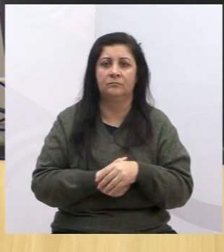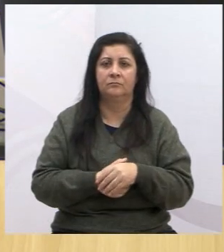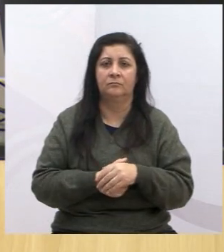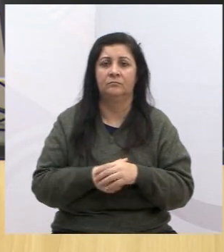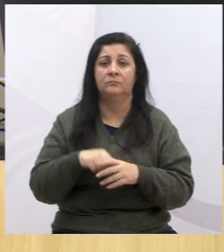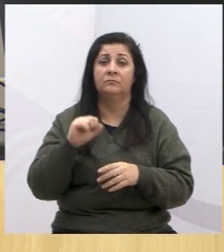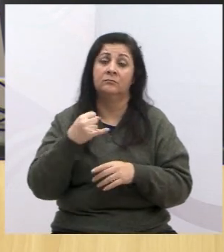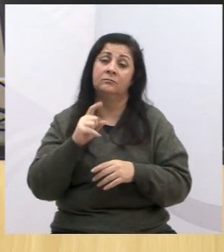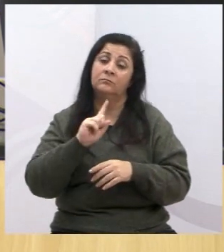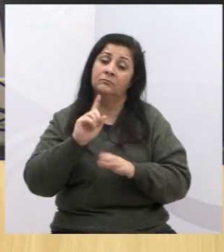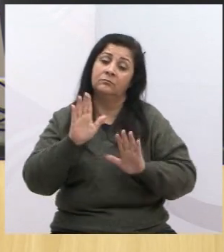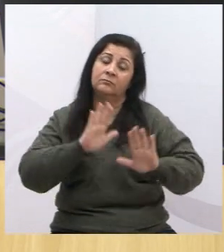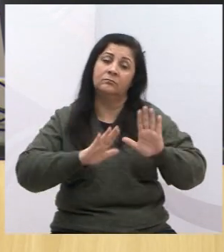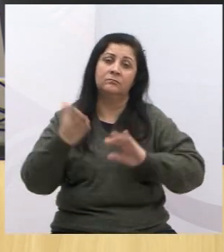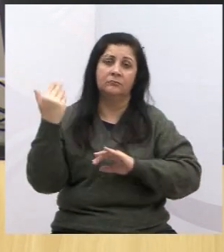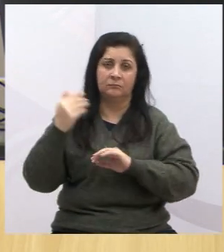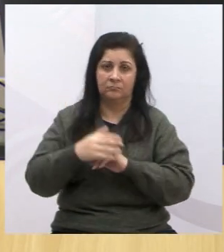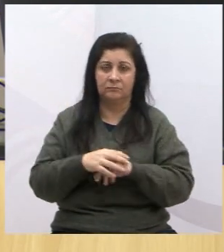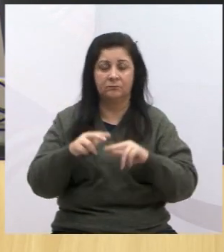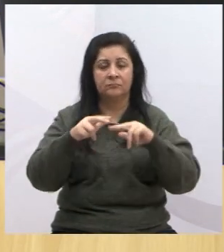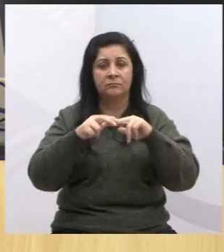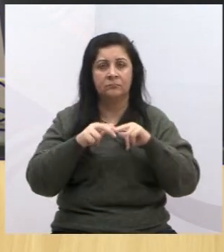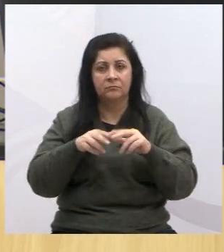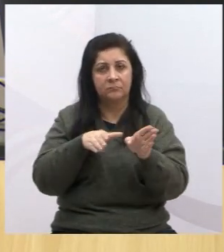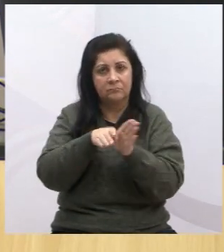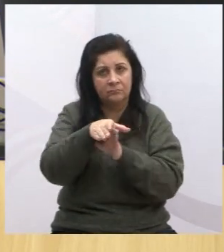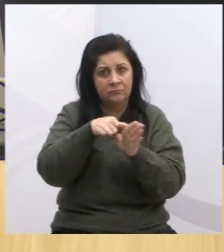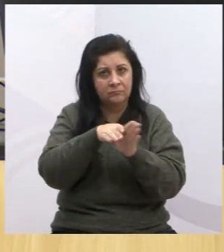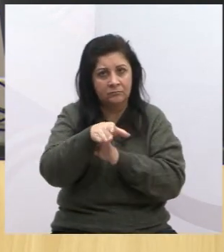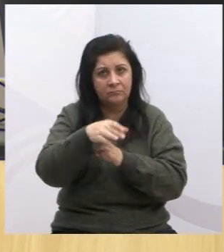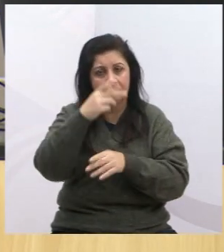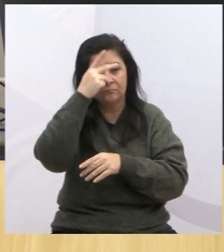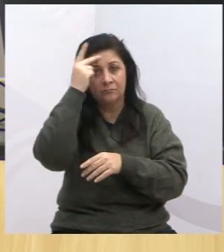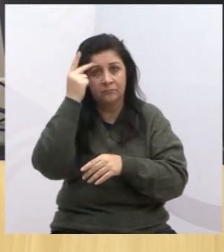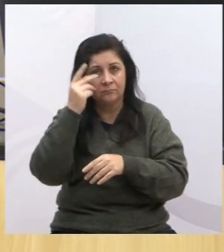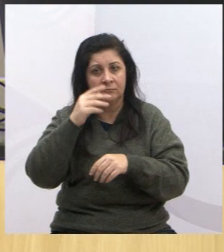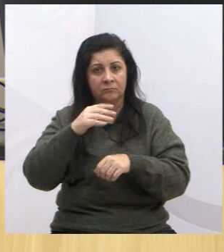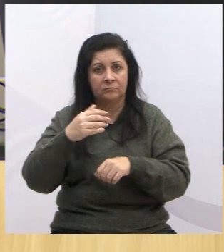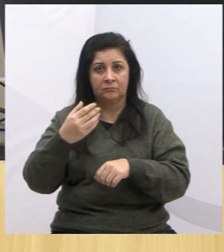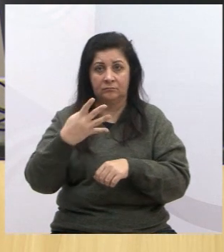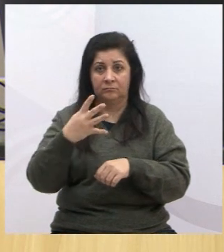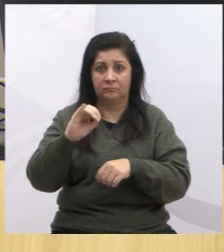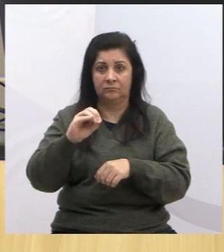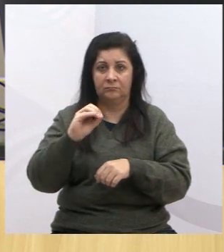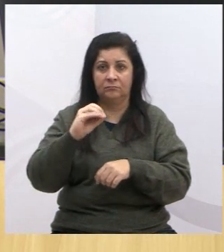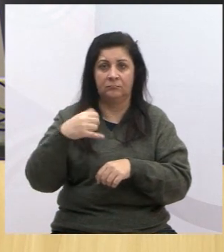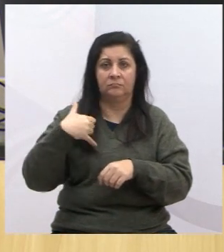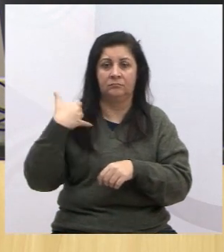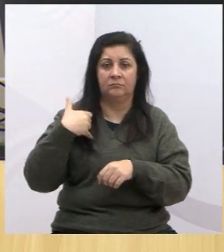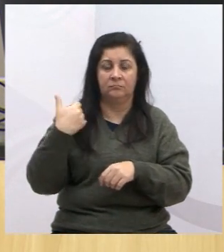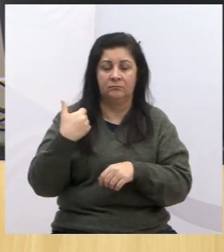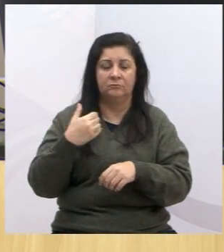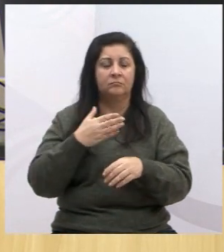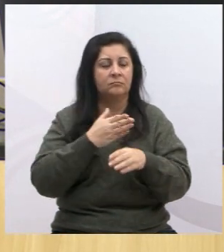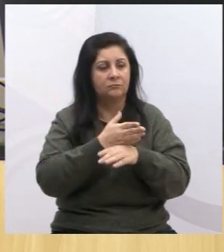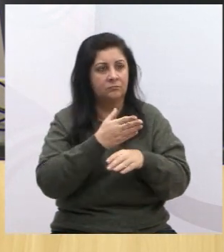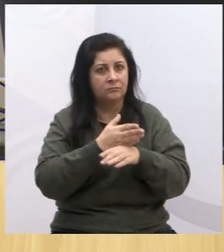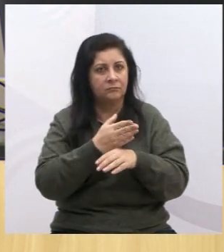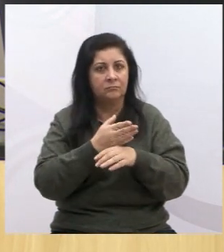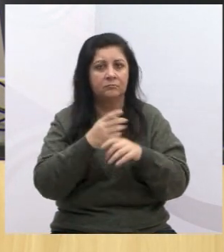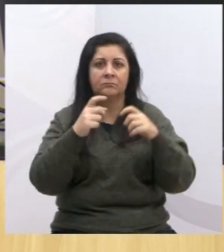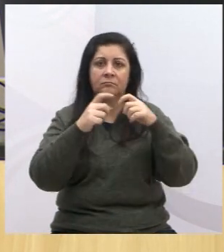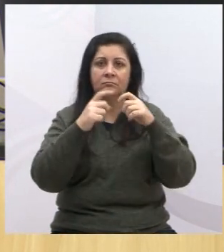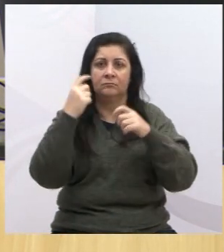quando não tratada precocemente. Por isso, o aconselhável é que as pessoas com mais de 40 anos façam exame oftalmológico